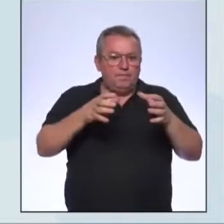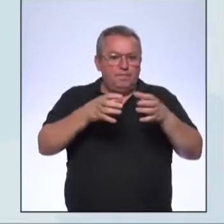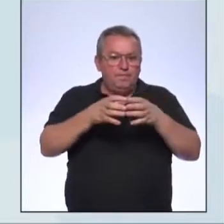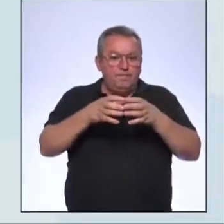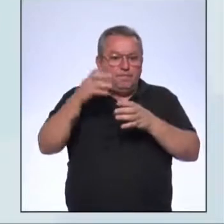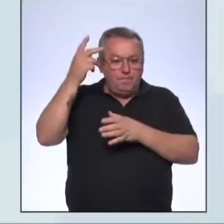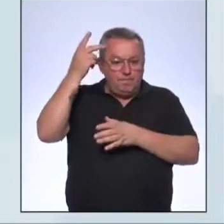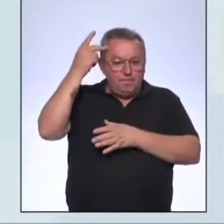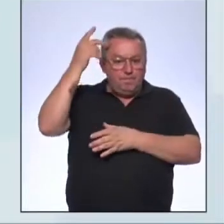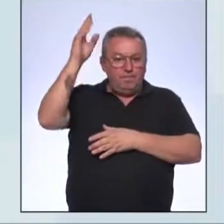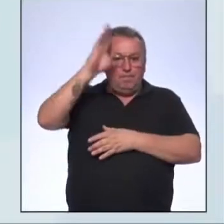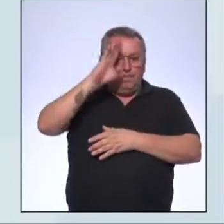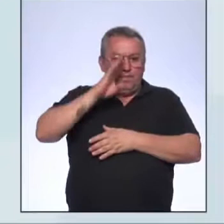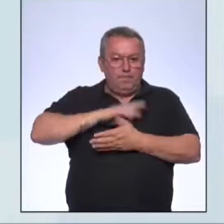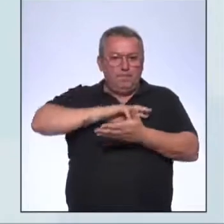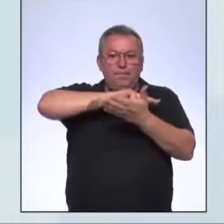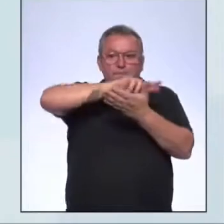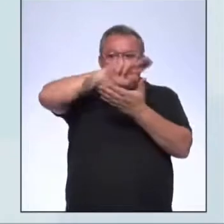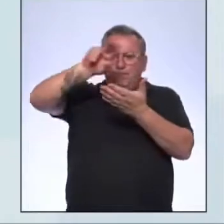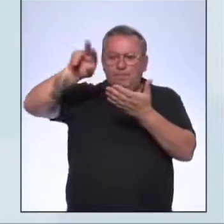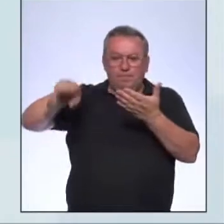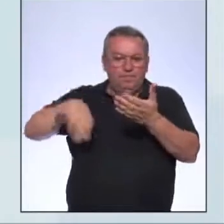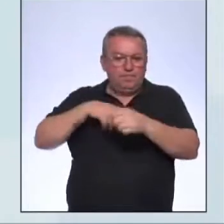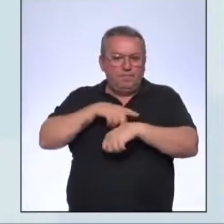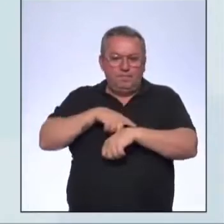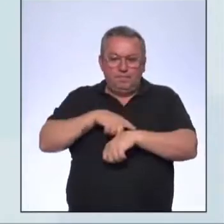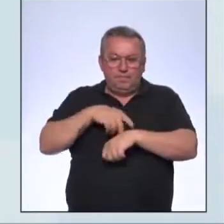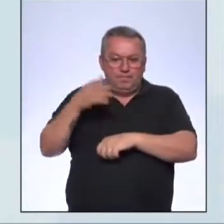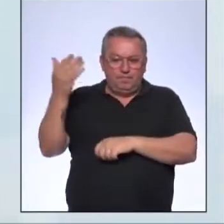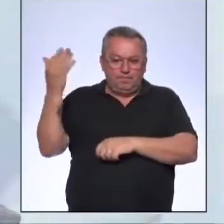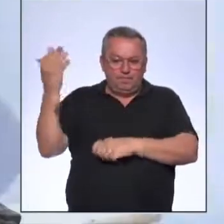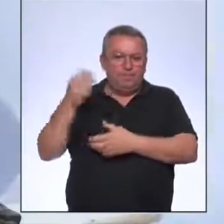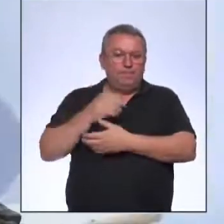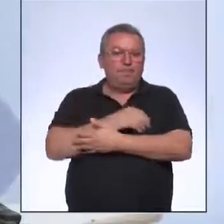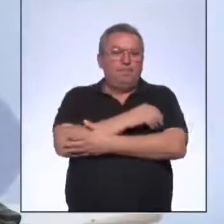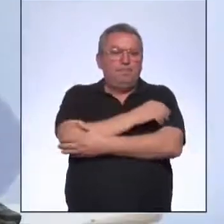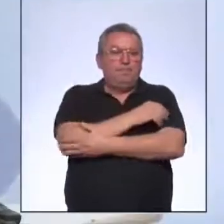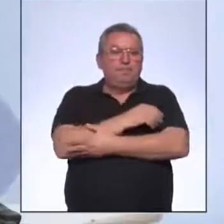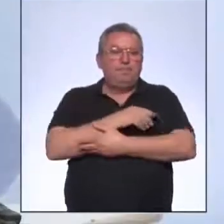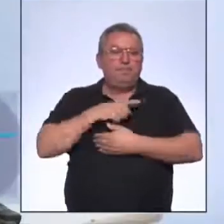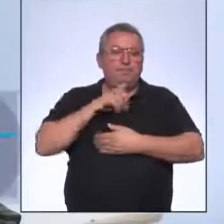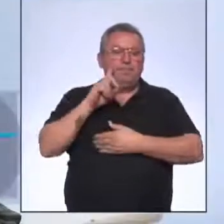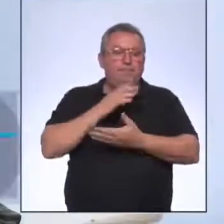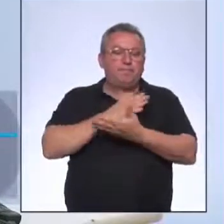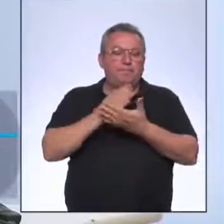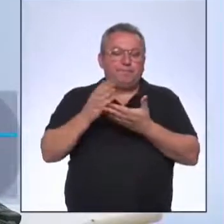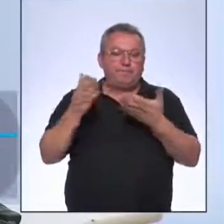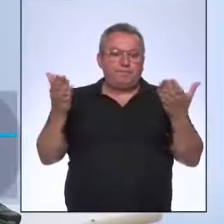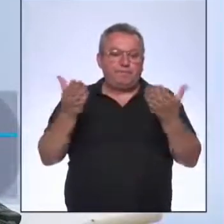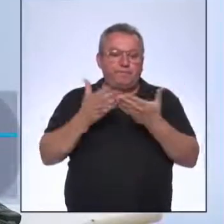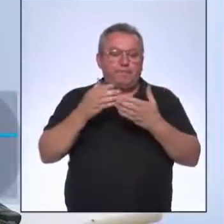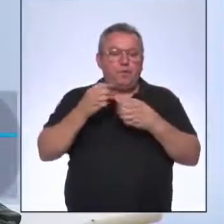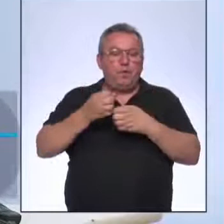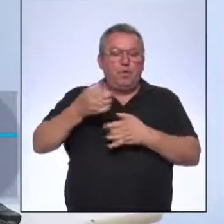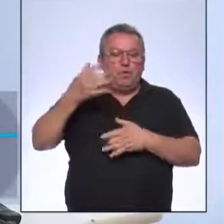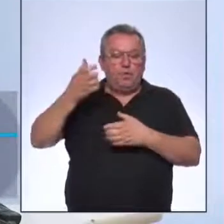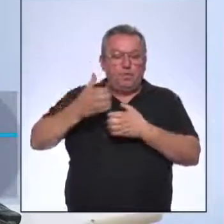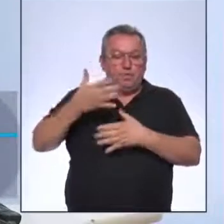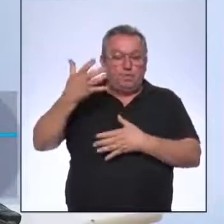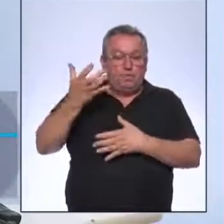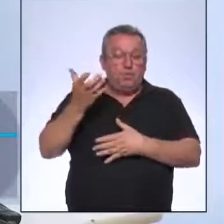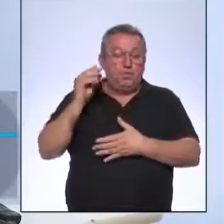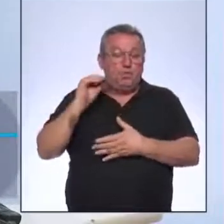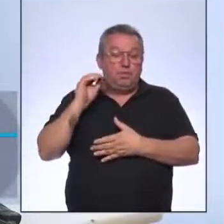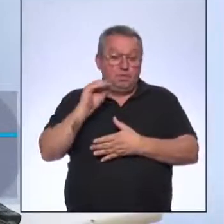e coletivos paulistas e brasileiros de diferentes épocas. Eu já vou começar a nossa aula com um chat. Queria que